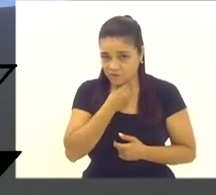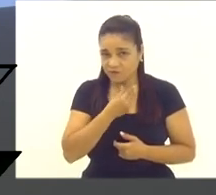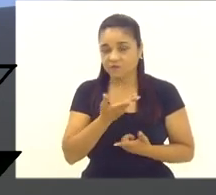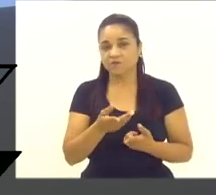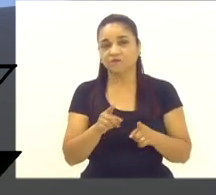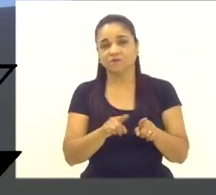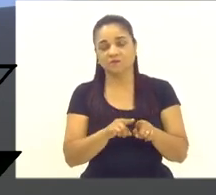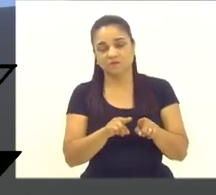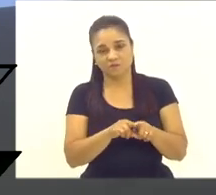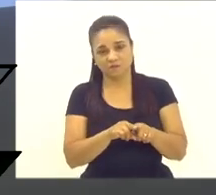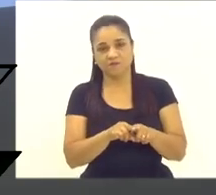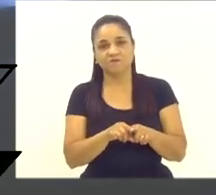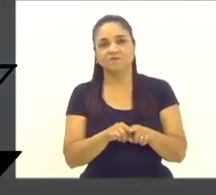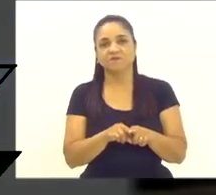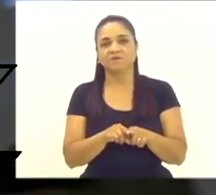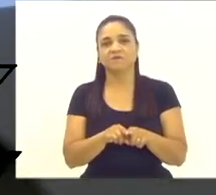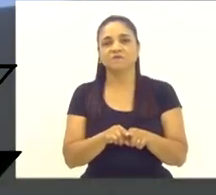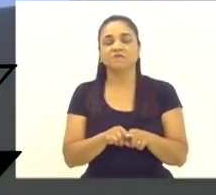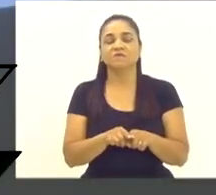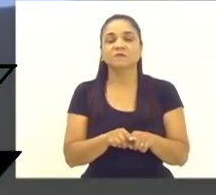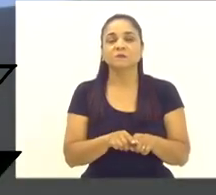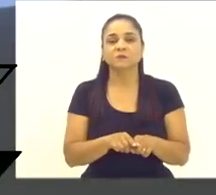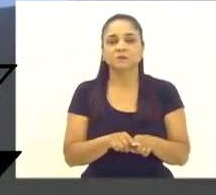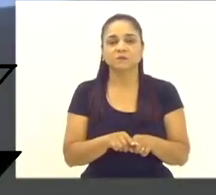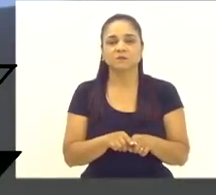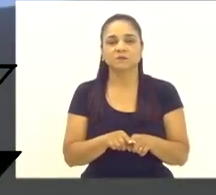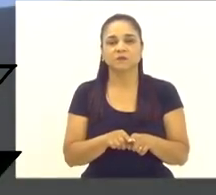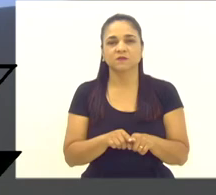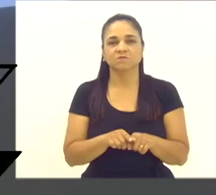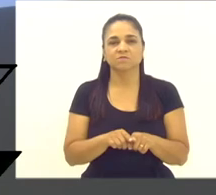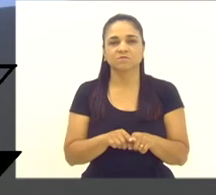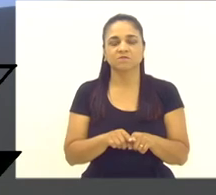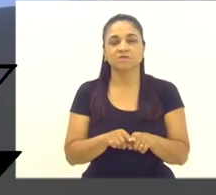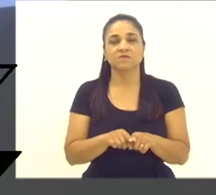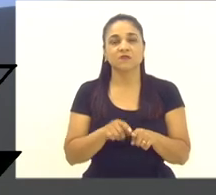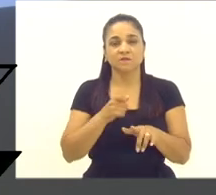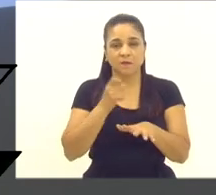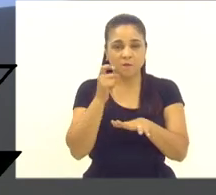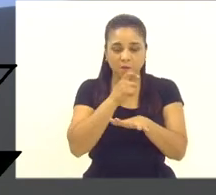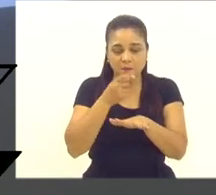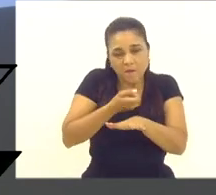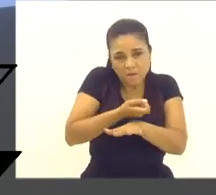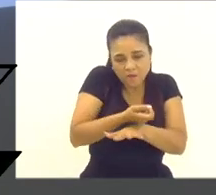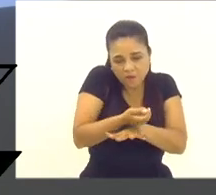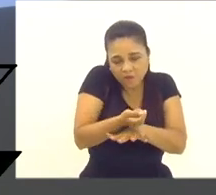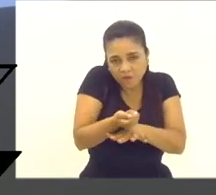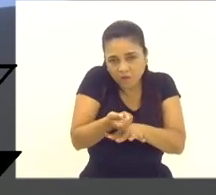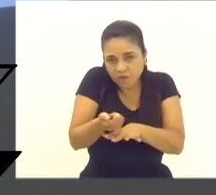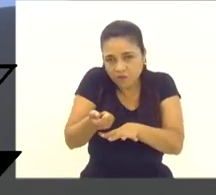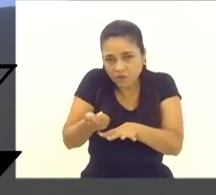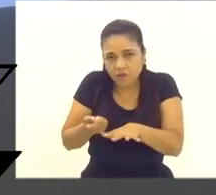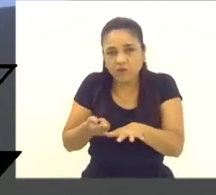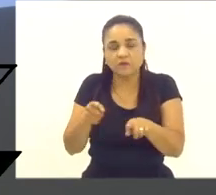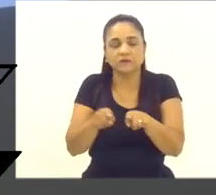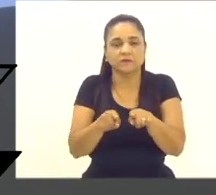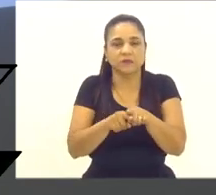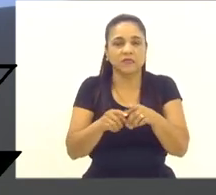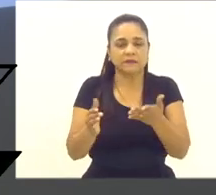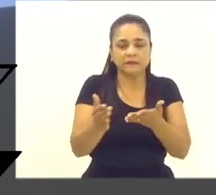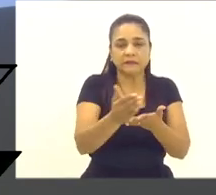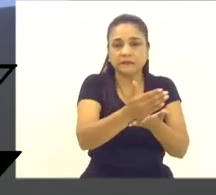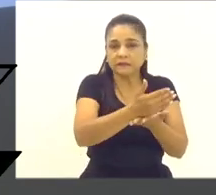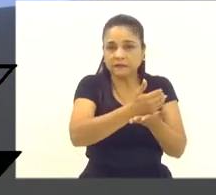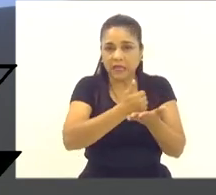disseminação de informações falsas né violações da privacidade como exposição de dados